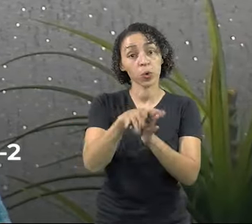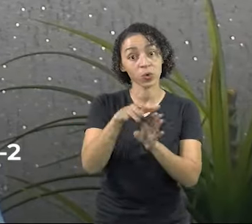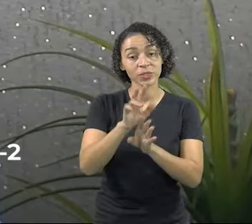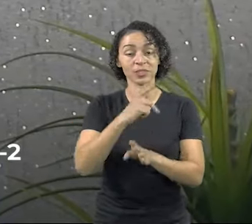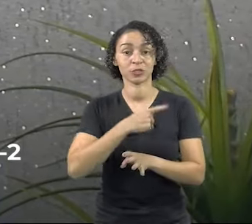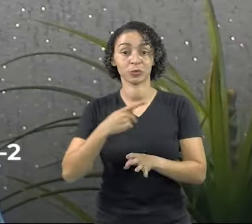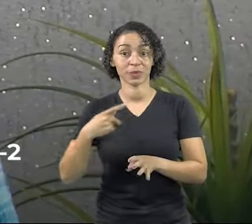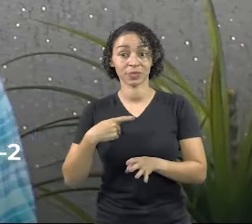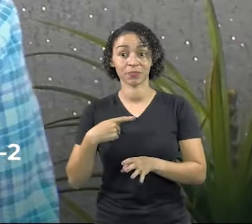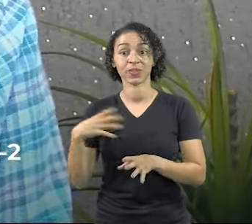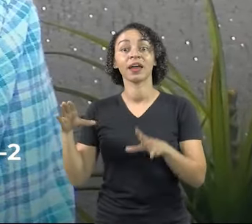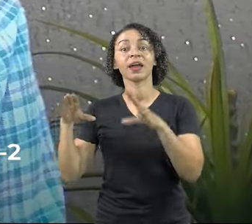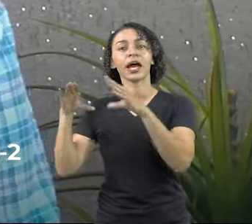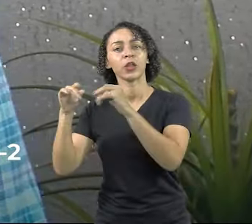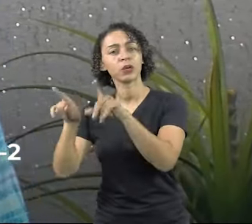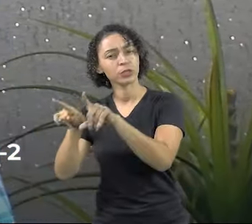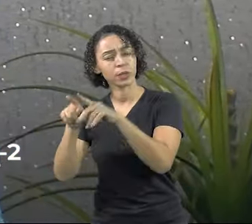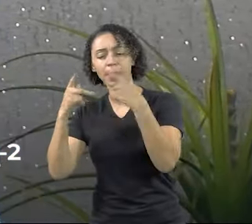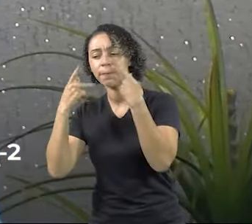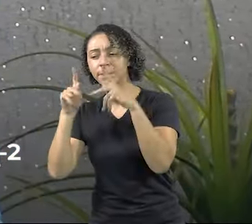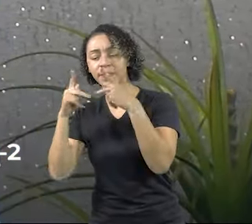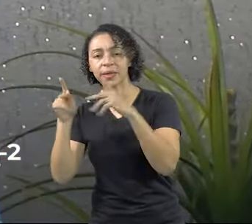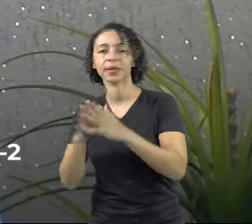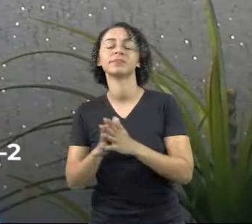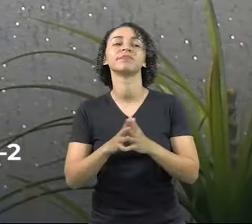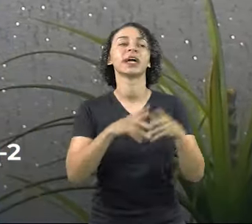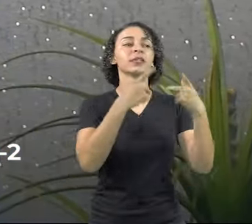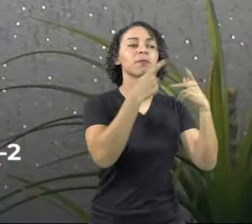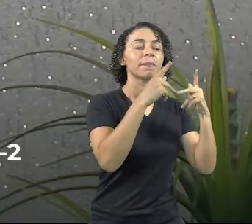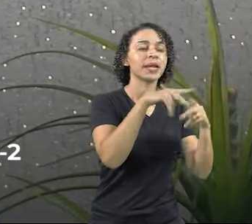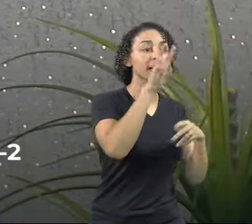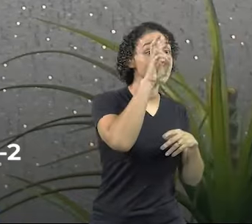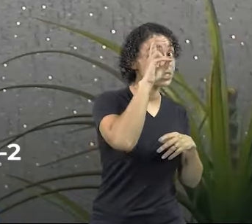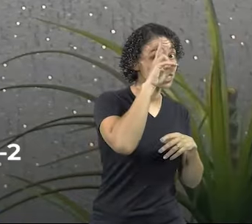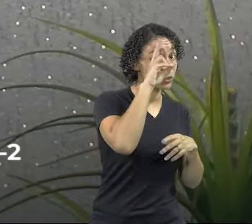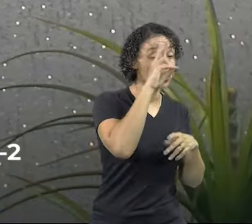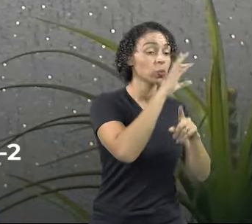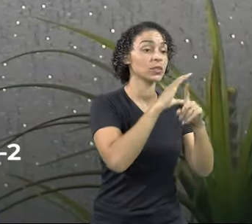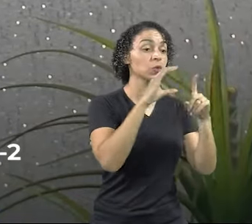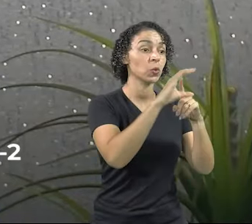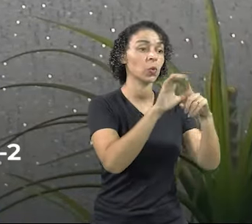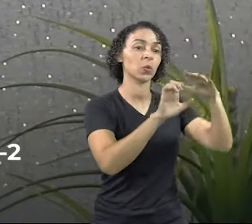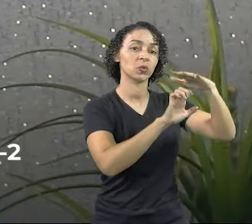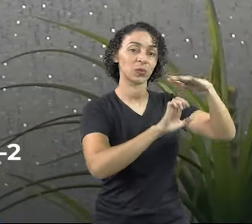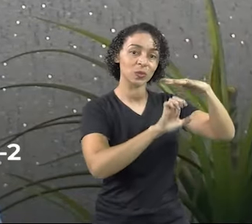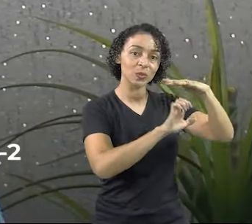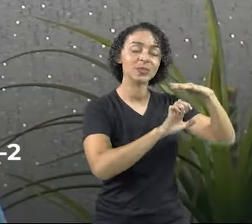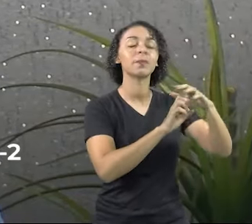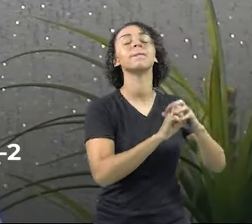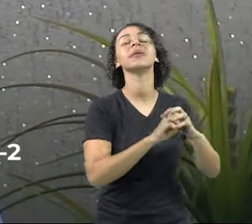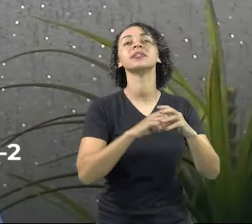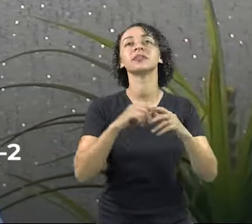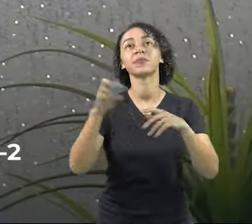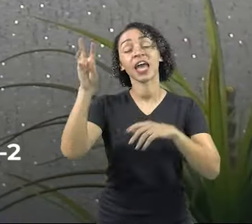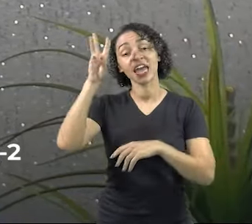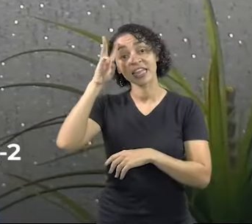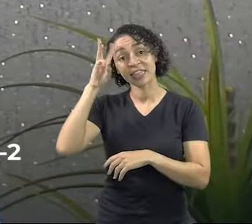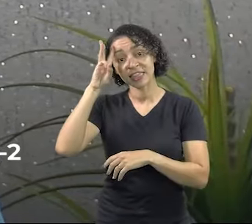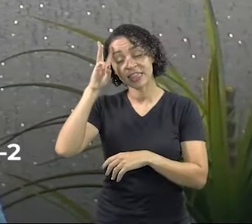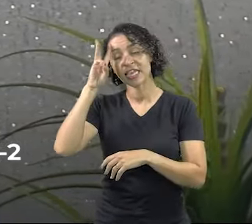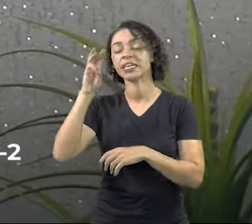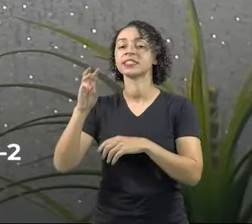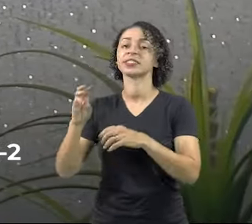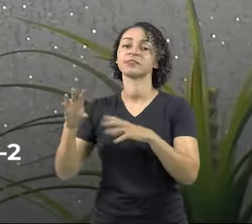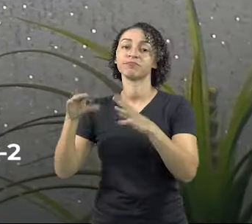Pastores e à noite ele também vai estar ministrando ele vai ministrar na segunda no culto dos empresários é vai ministrar na